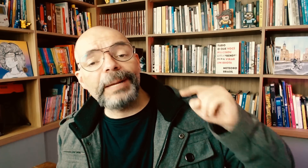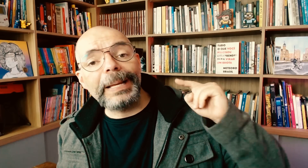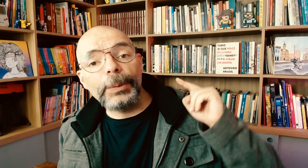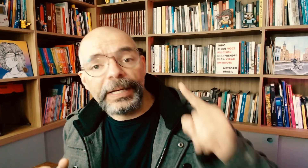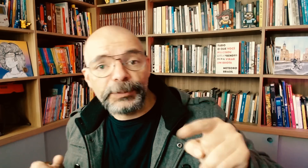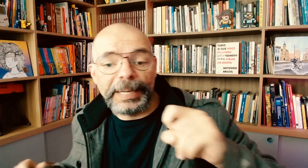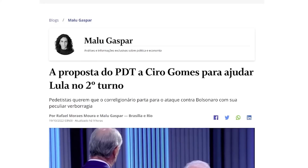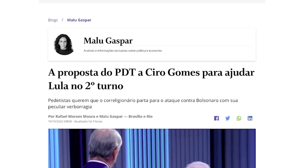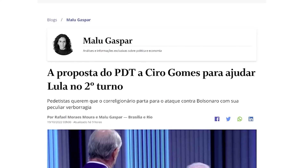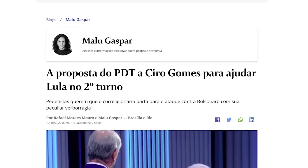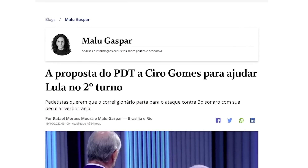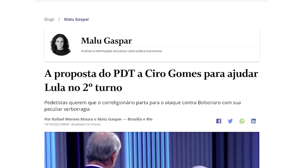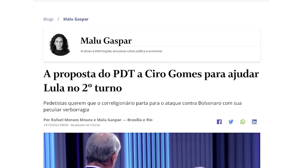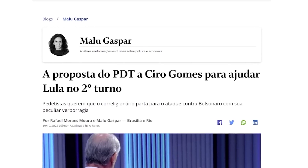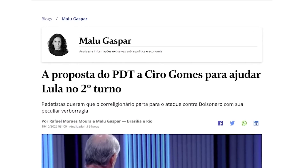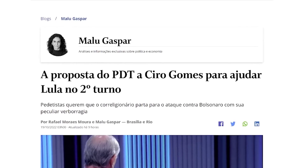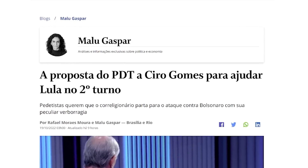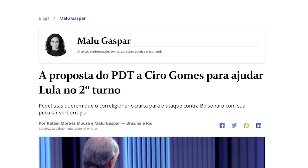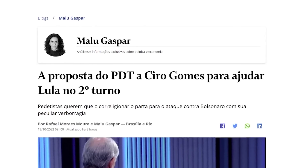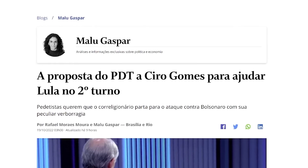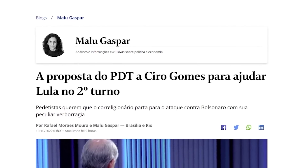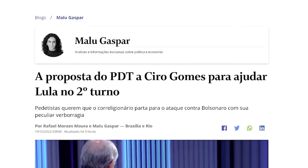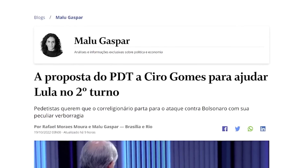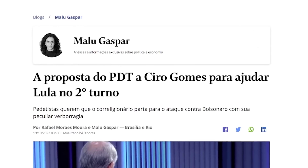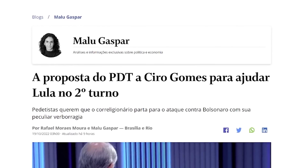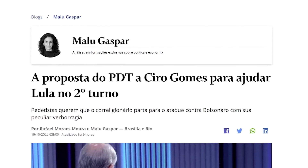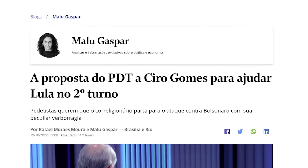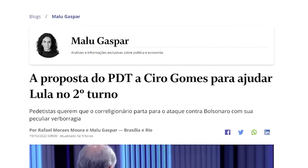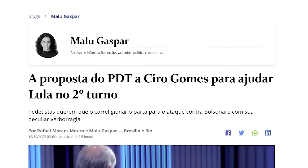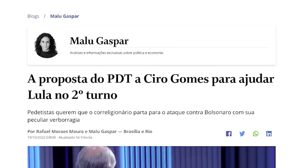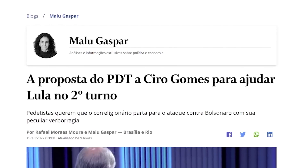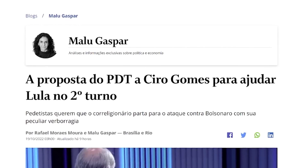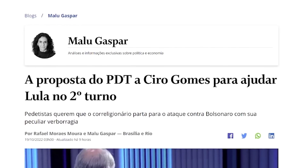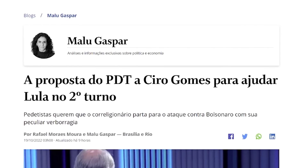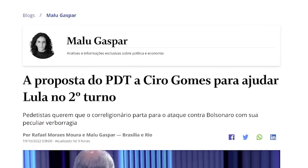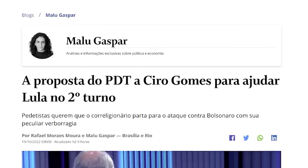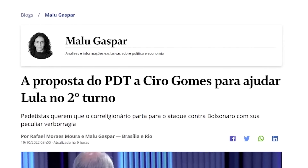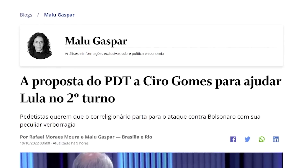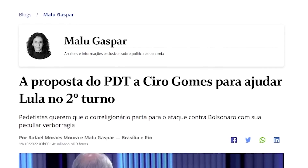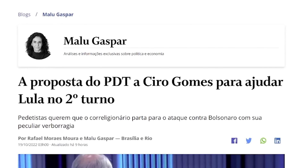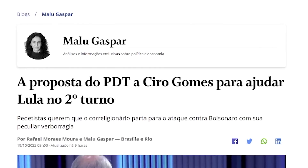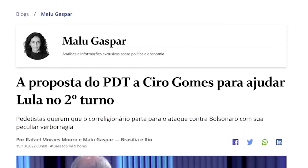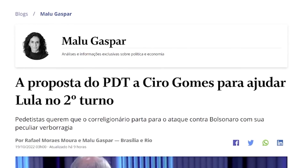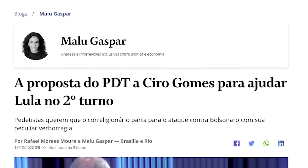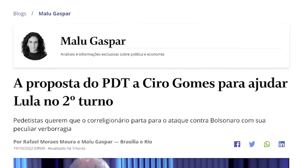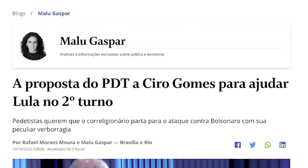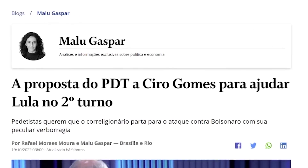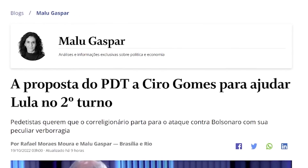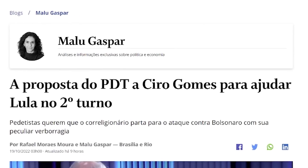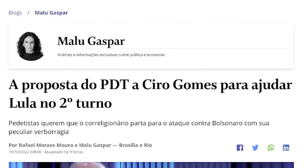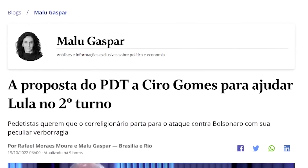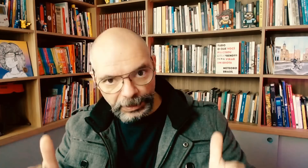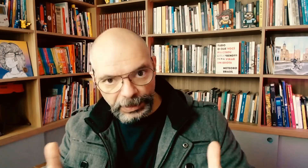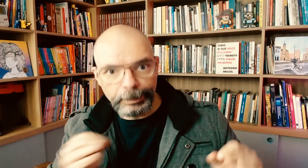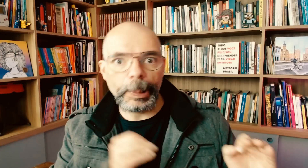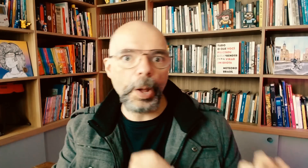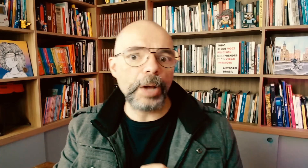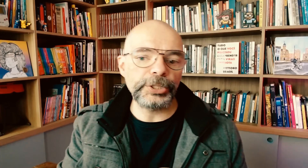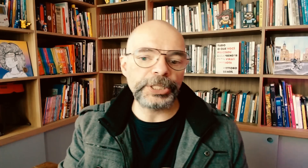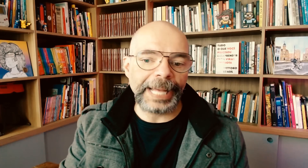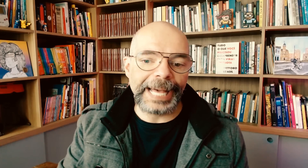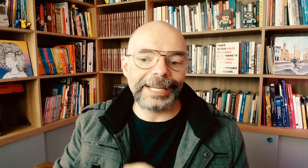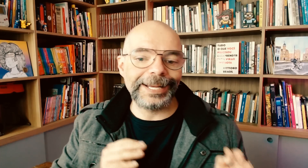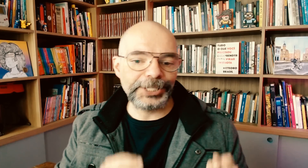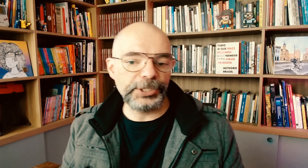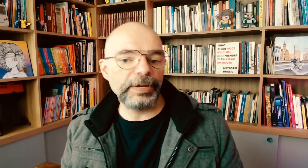coluna da Malu Gaspar. A proposta do PDT é Ciro Gomes para ajudar Lula no segundo turno. E aqui, logo